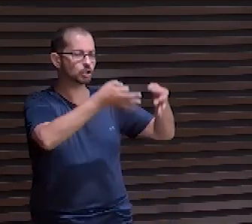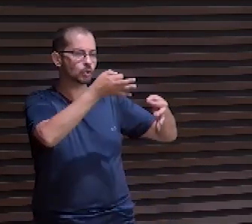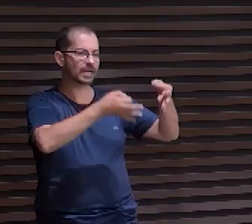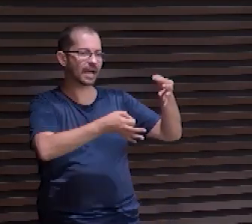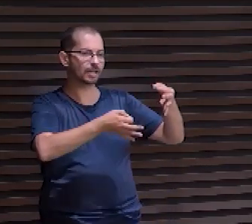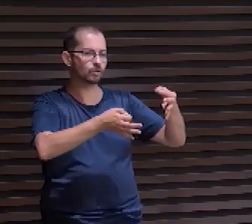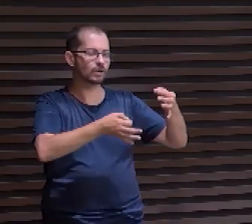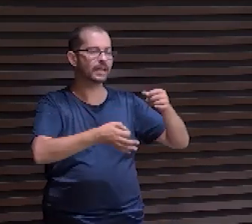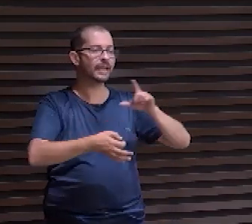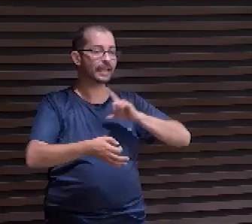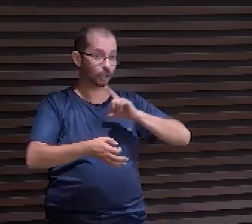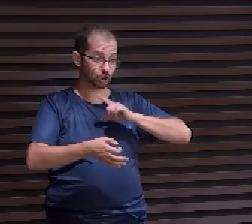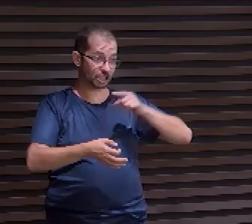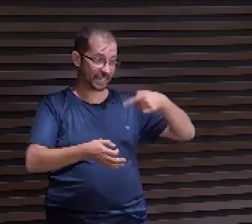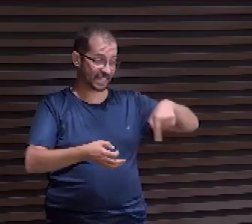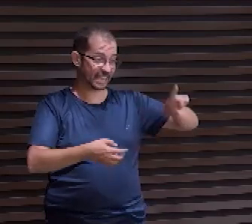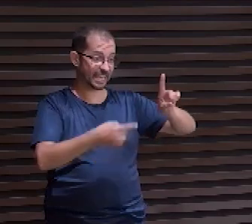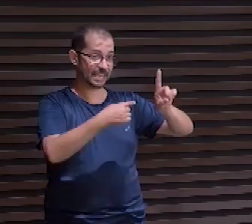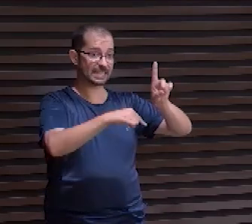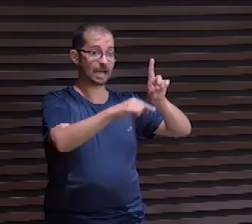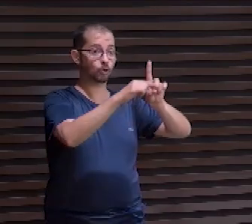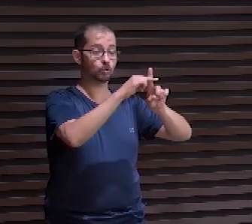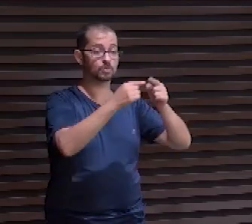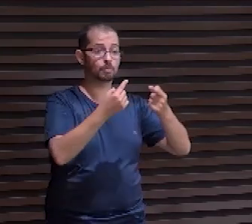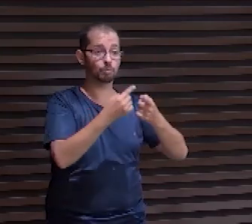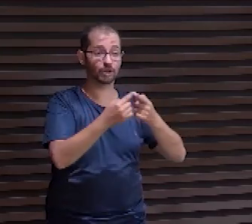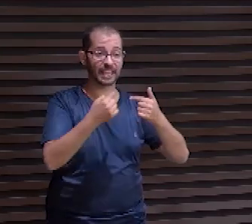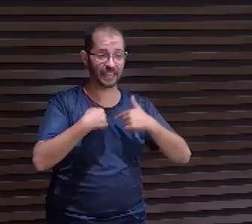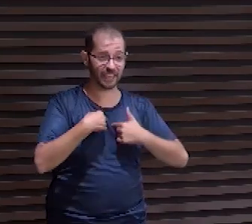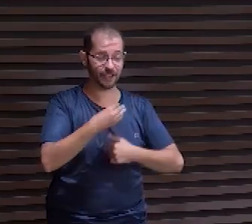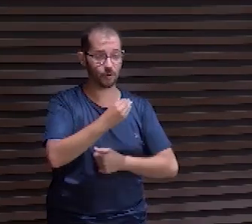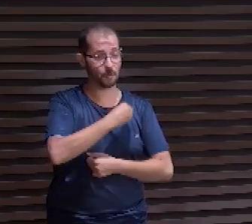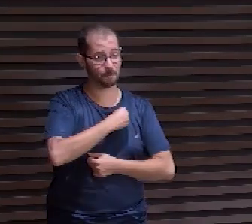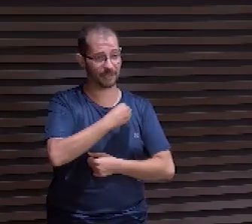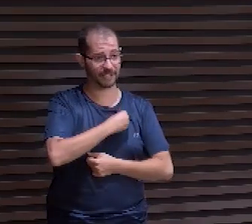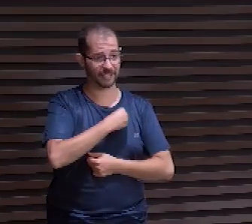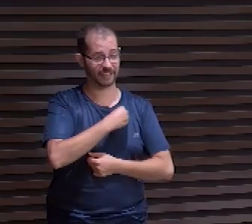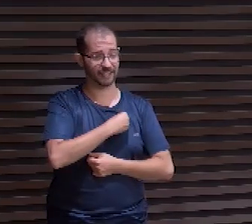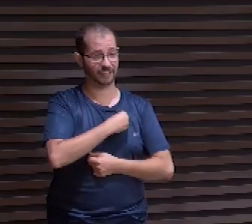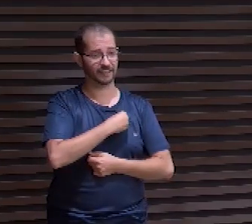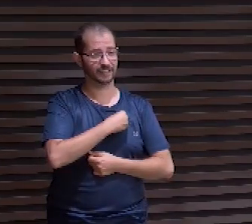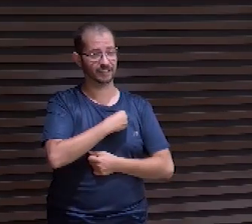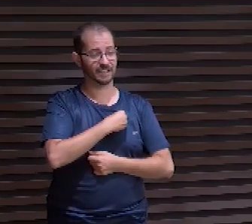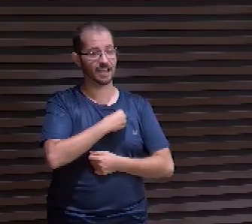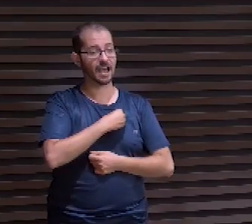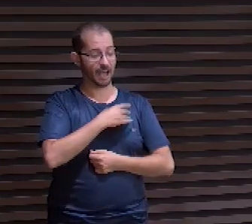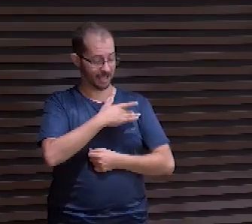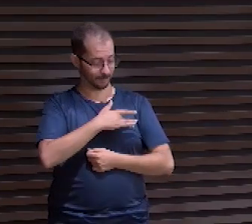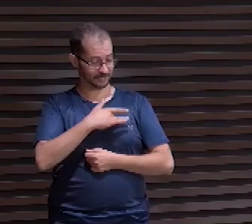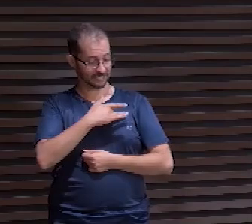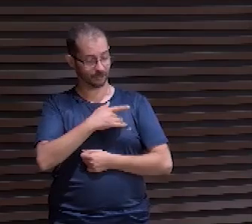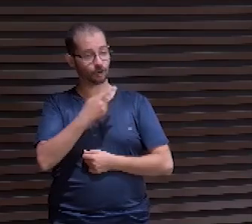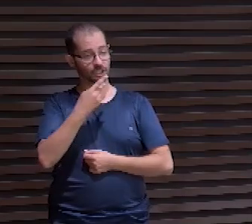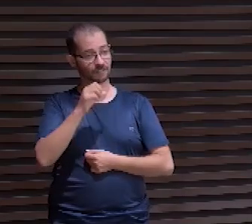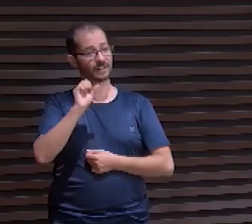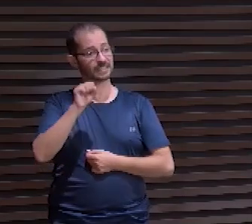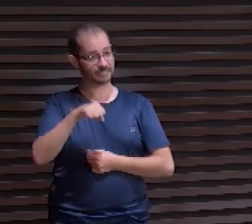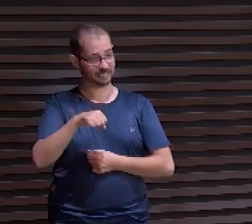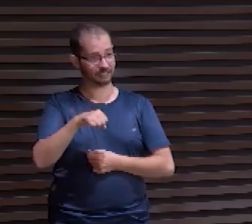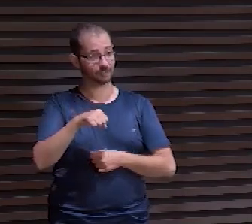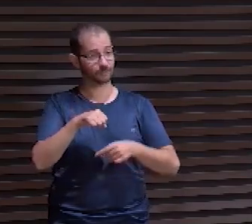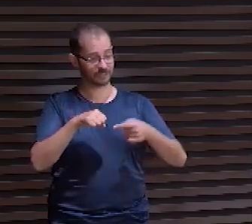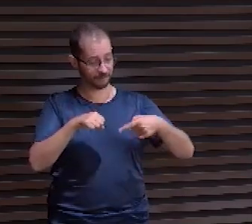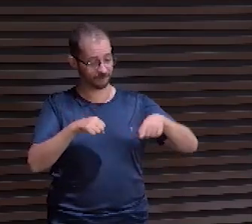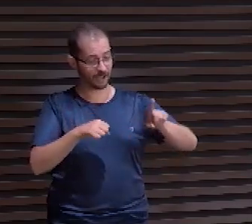Eu tinha que ir para a cruz porque eu sou pecador. A misericórdia diz, sim, você vai ter que ir para a